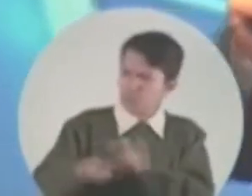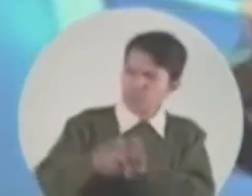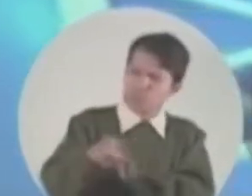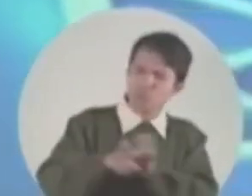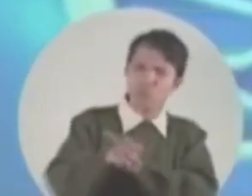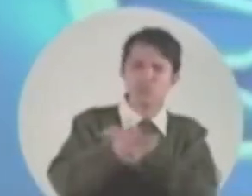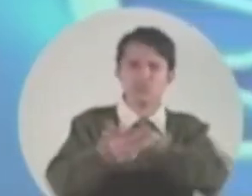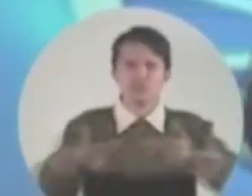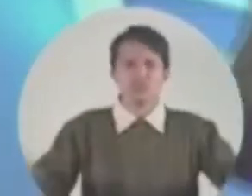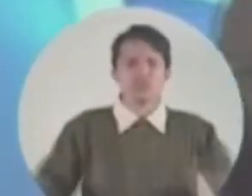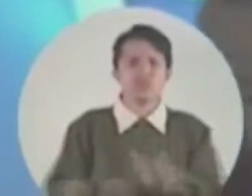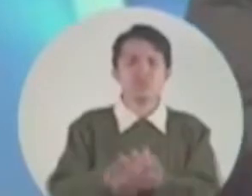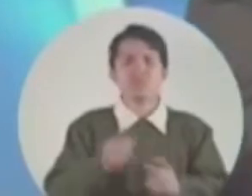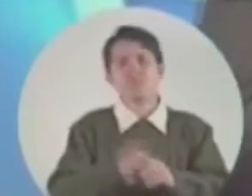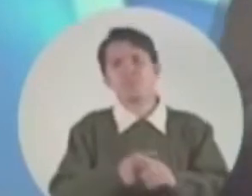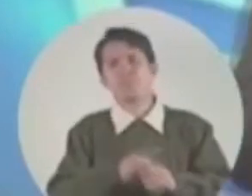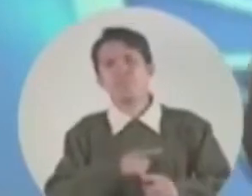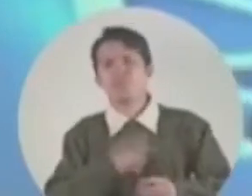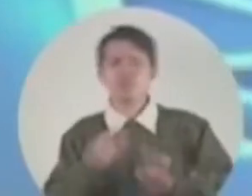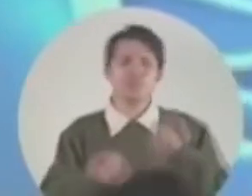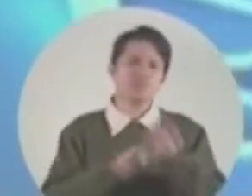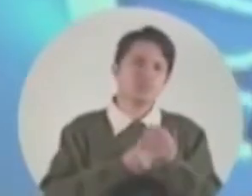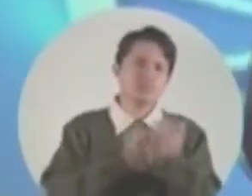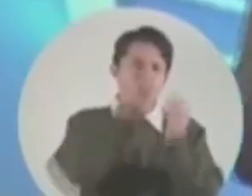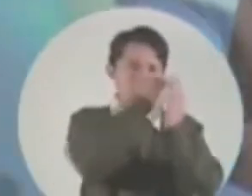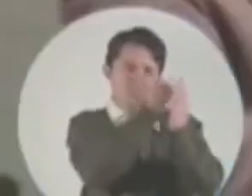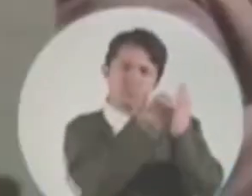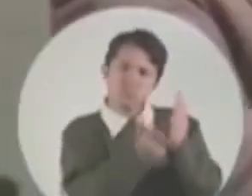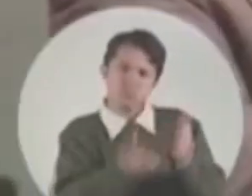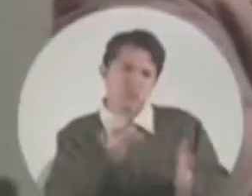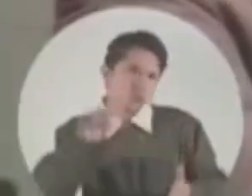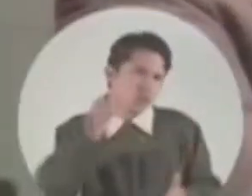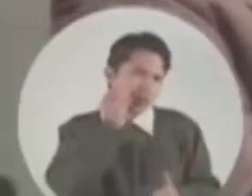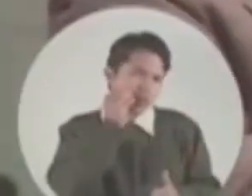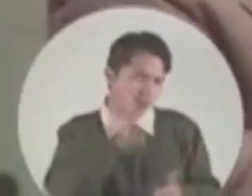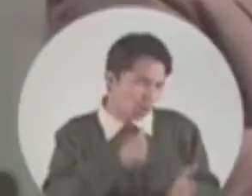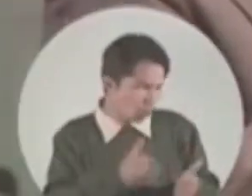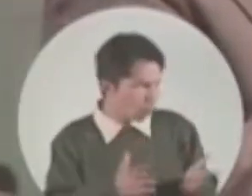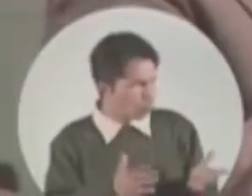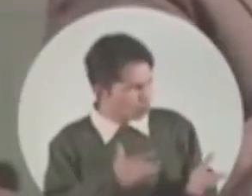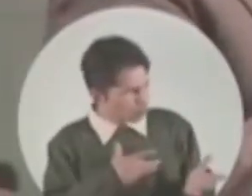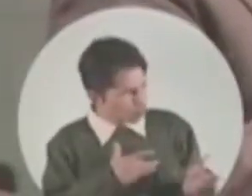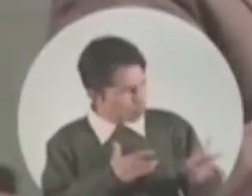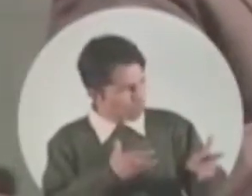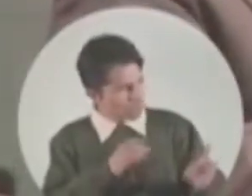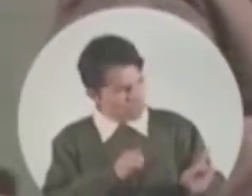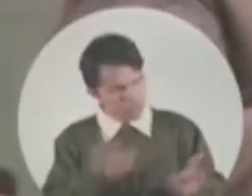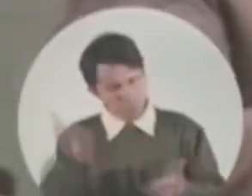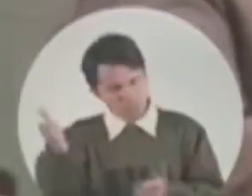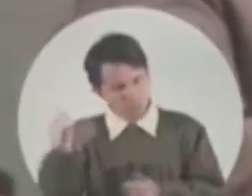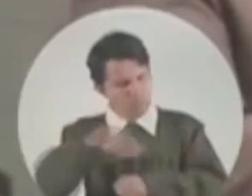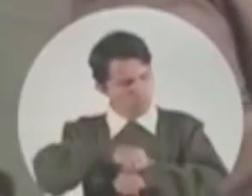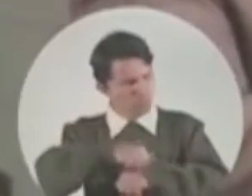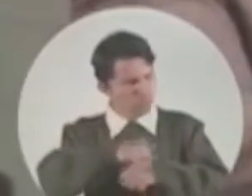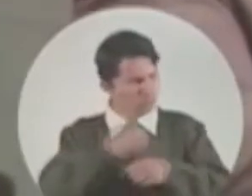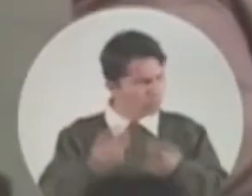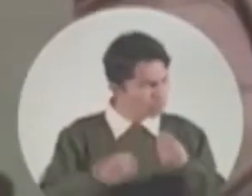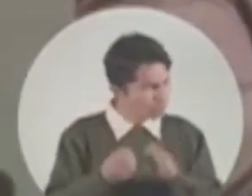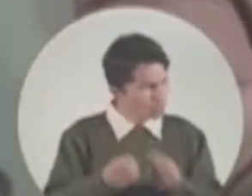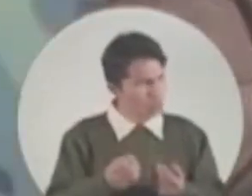E apesar de todos os argumentos daquele homem terem uma característica de